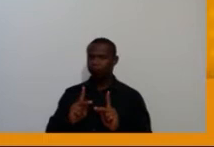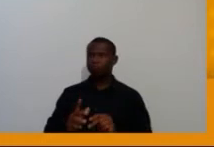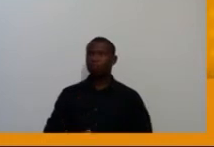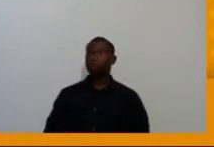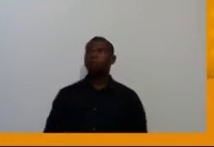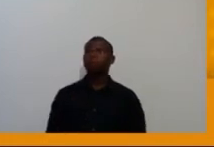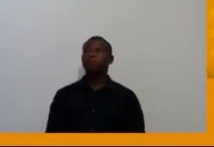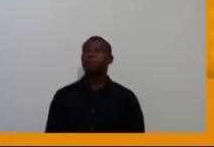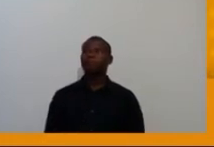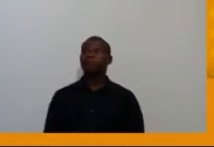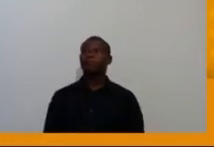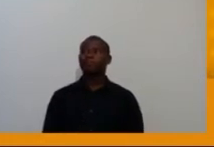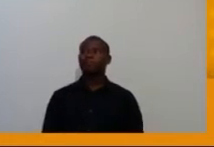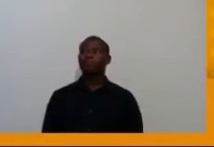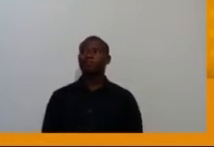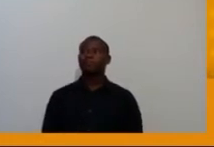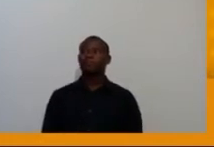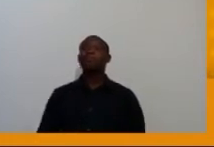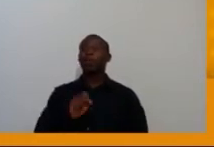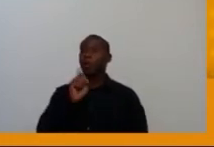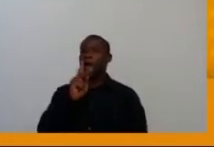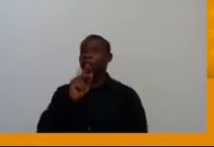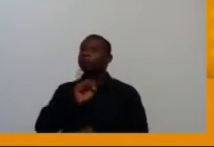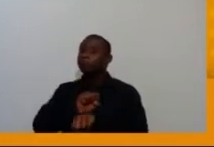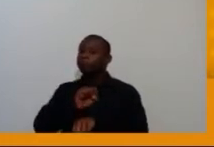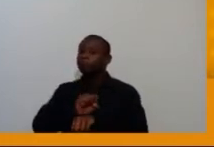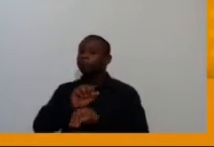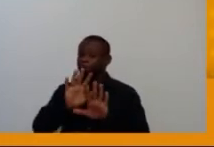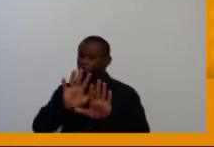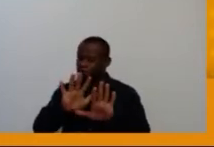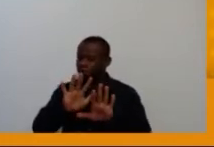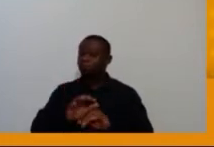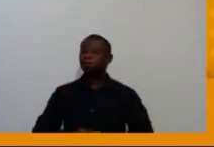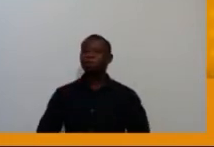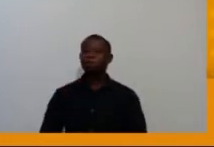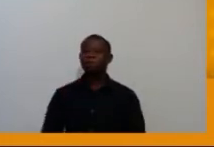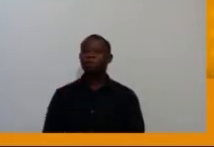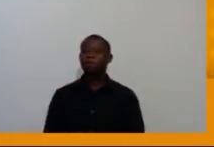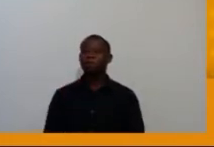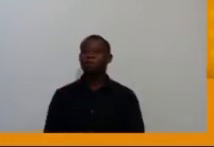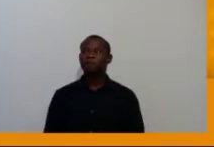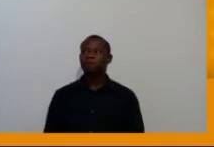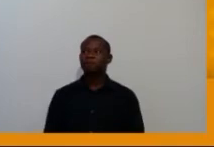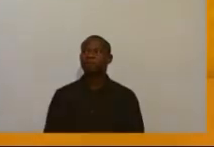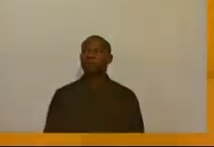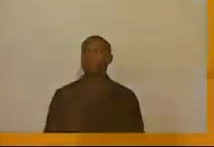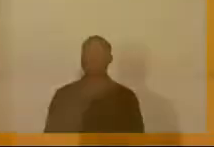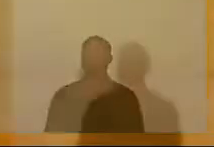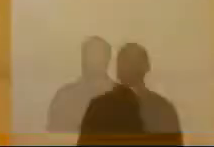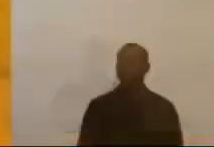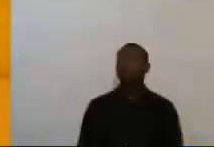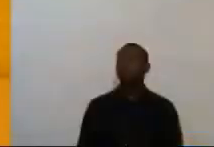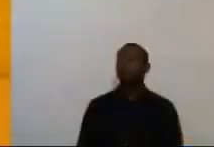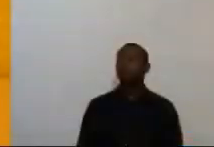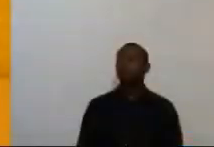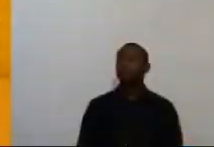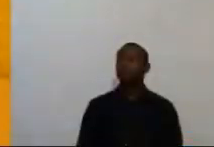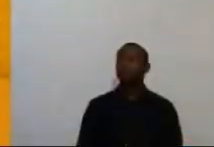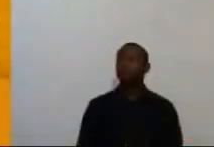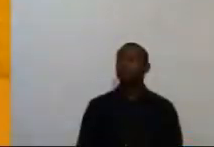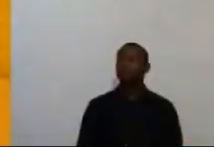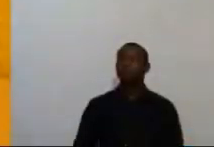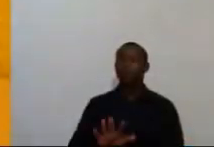Ok. Nossa querida Kátia, nós vamos continuar com você um pouco. A nossa querida Beatriz vai sair da conexão